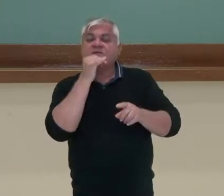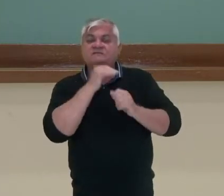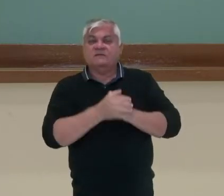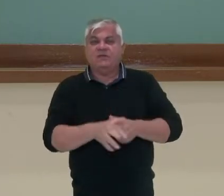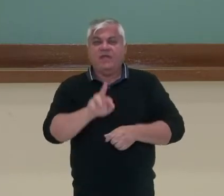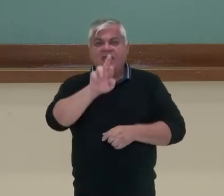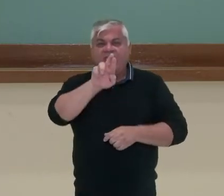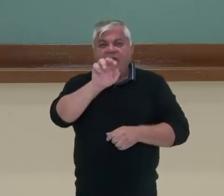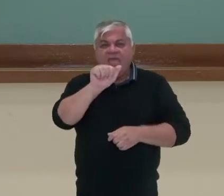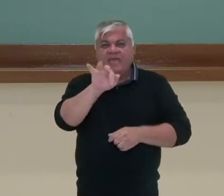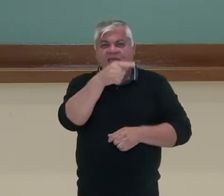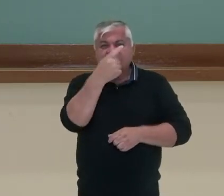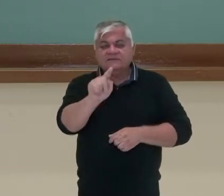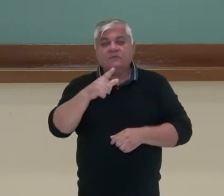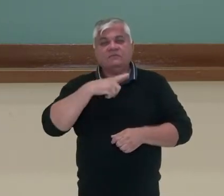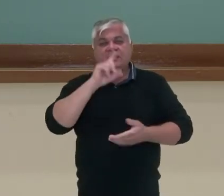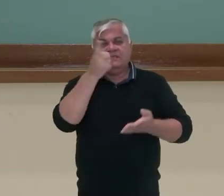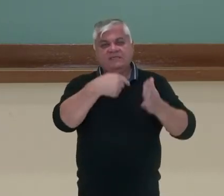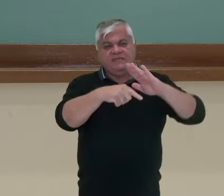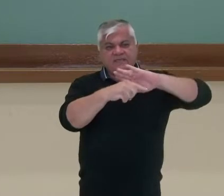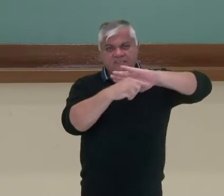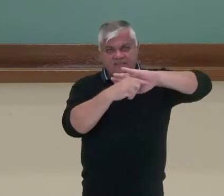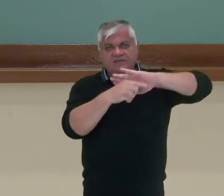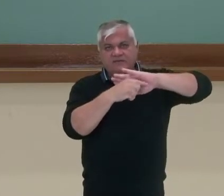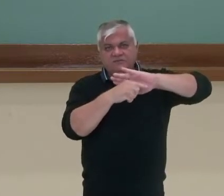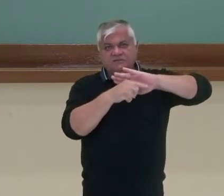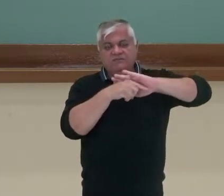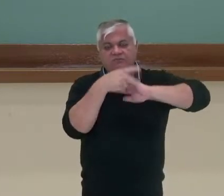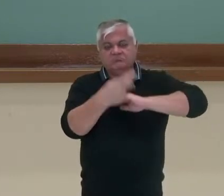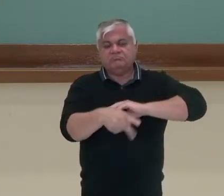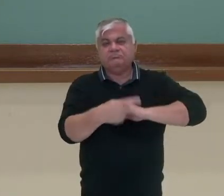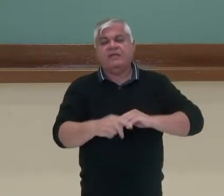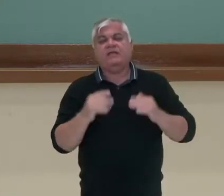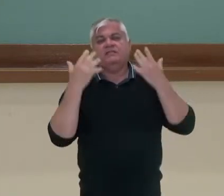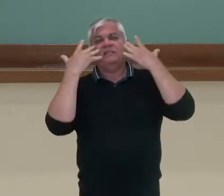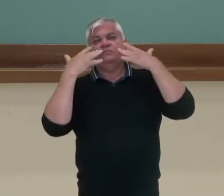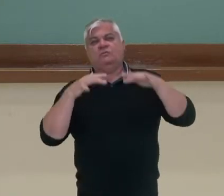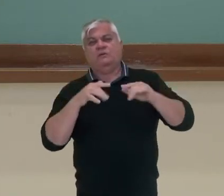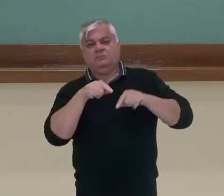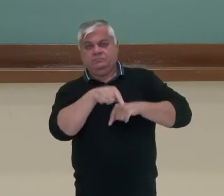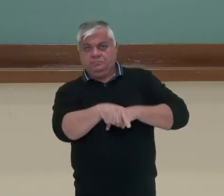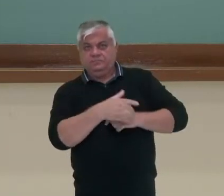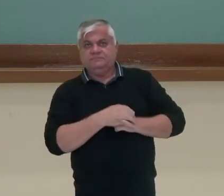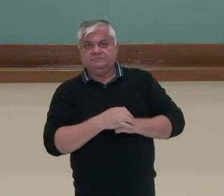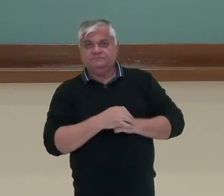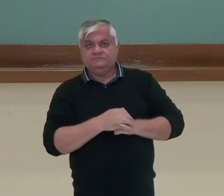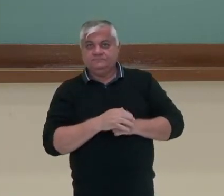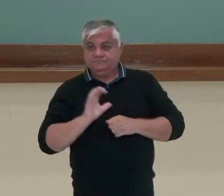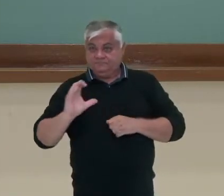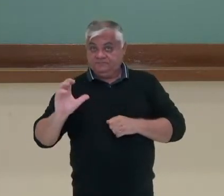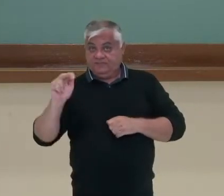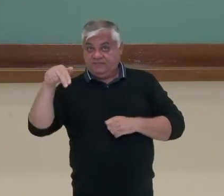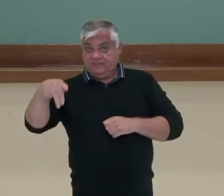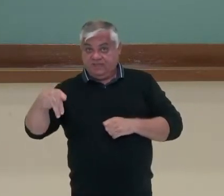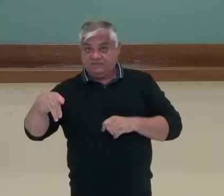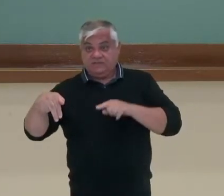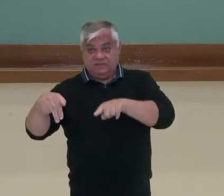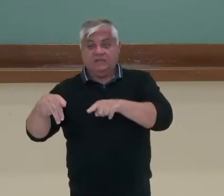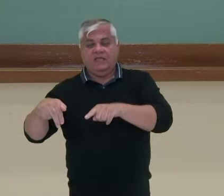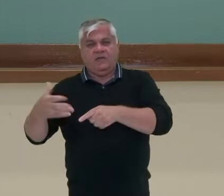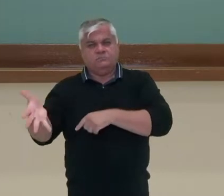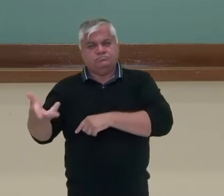uma energia livre negativa, é uma reação espontânea. Então a gente vai conectar os conhecimentos da cinética, que tem a ver com